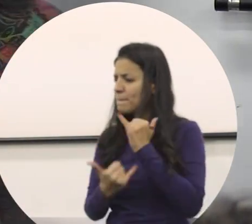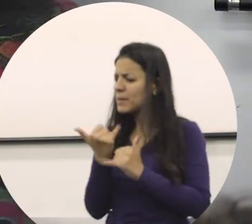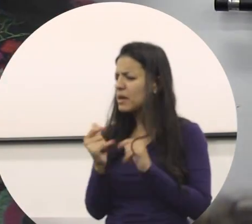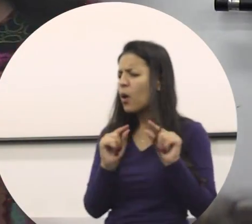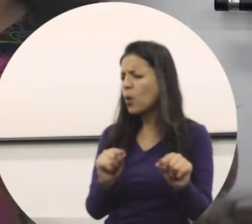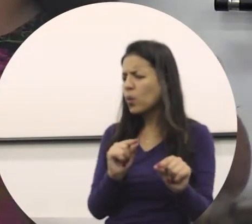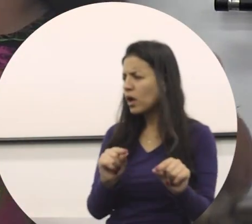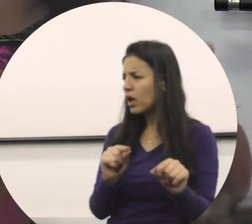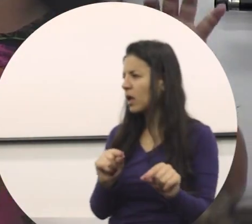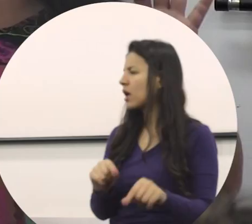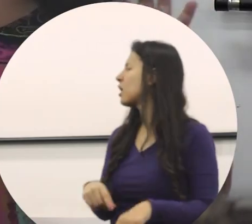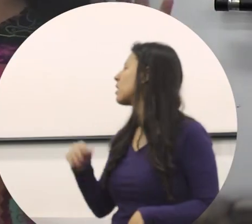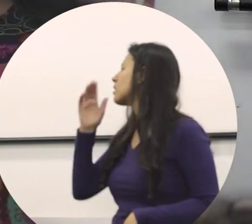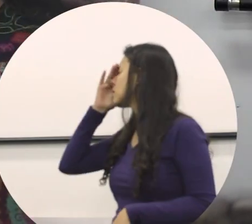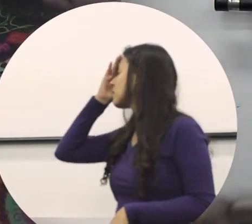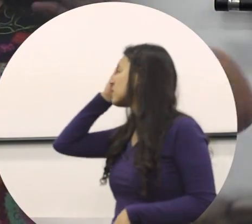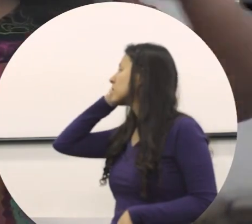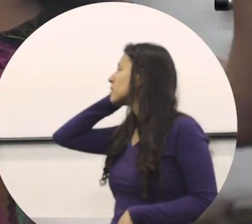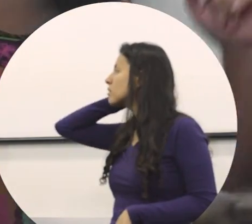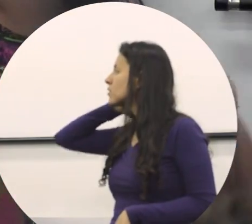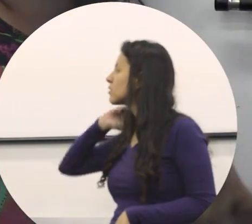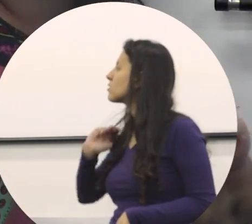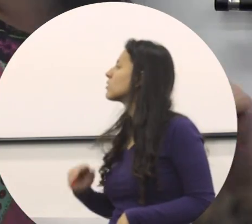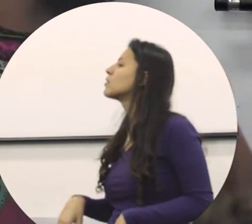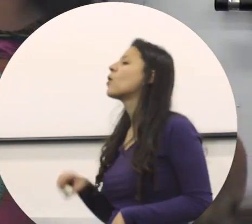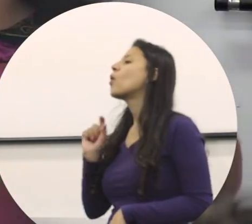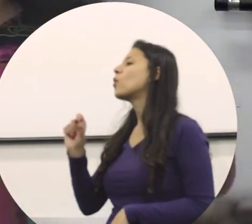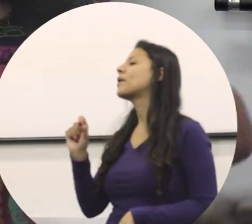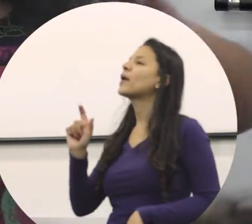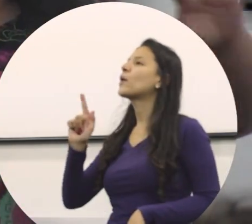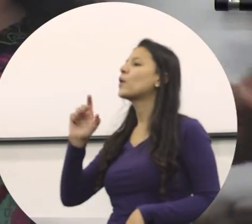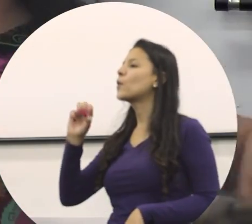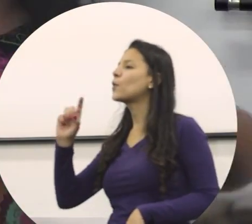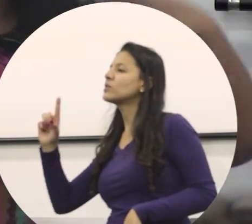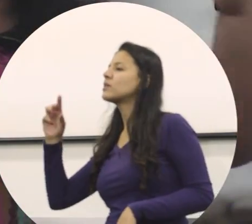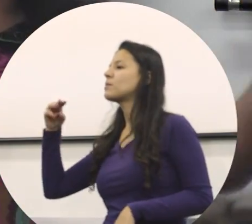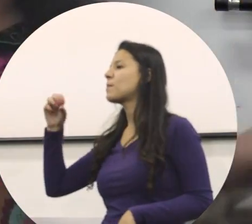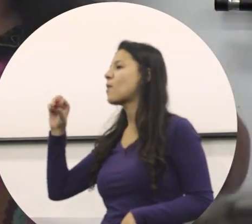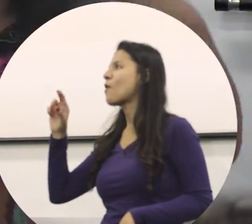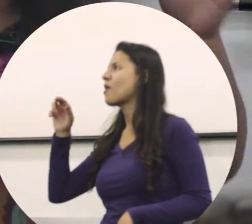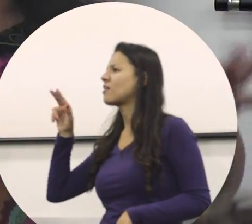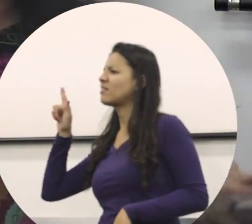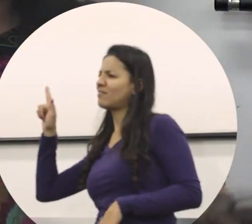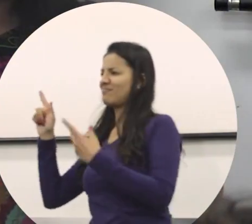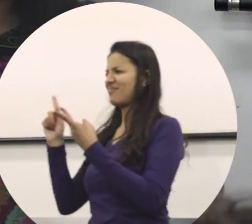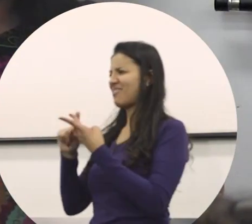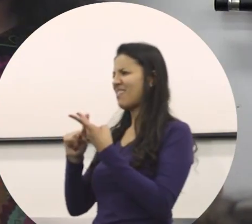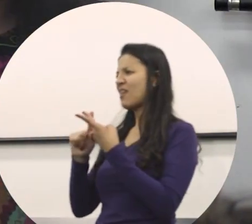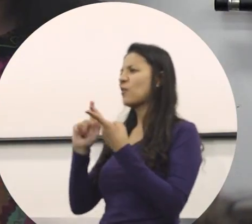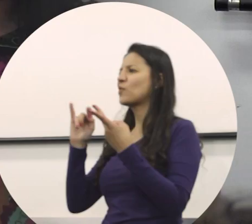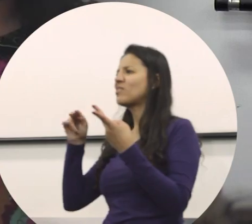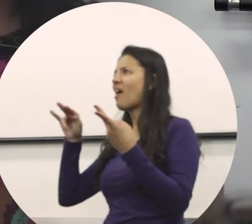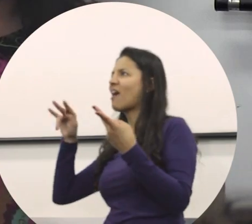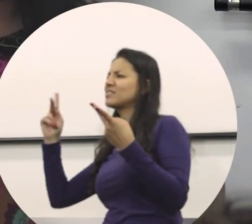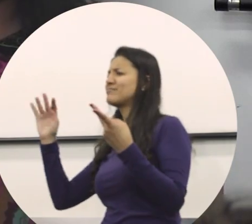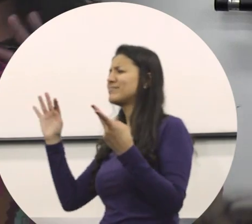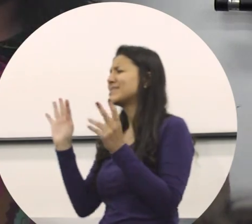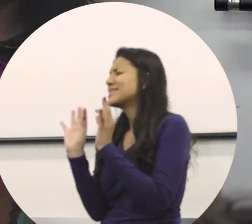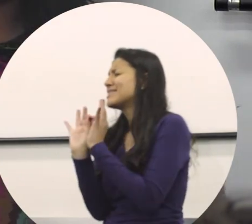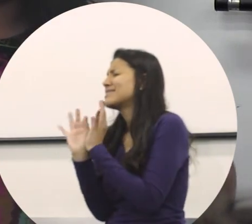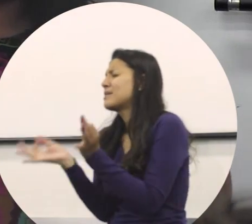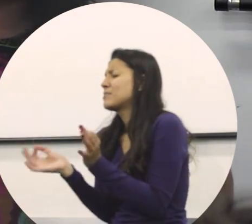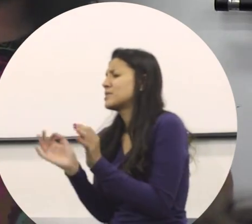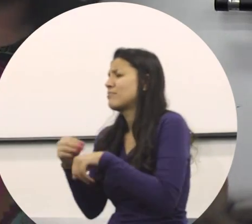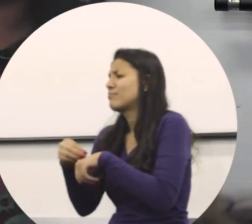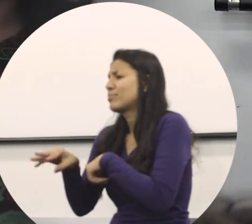exemplo, é assim... É apresentar o que é good morning, good afternoon, good night, sabe? Essas coisas. É isso. E é